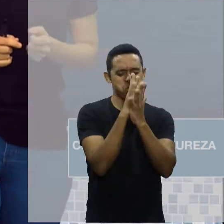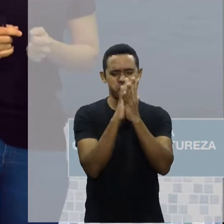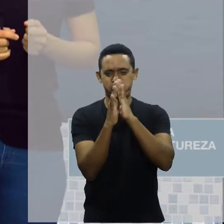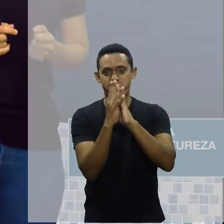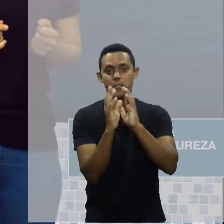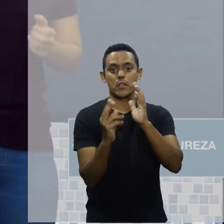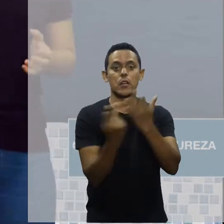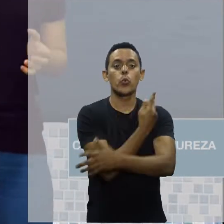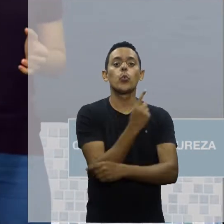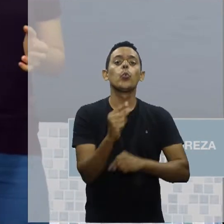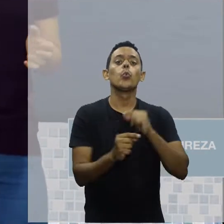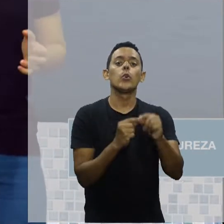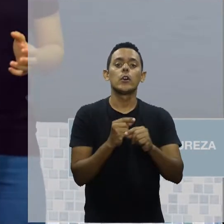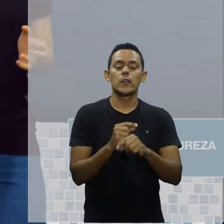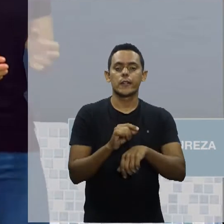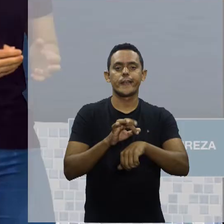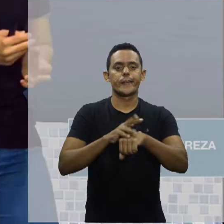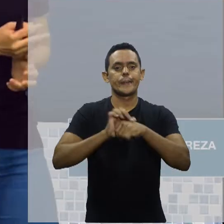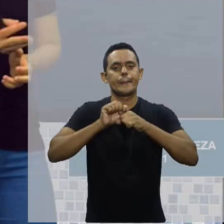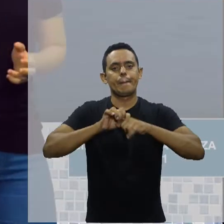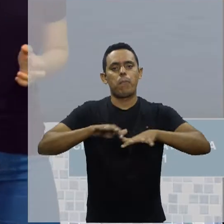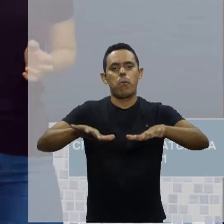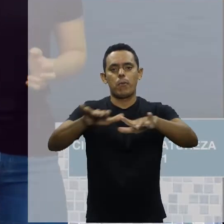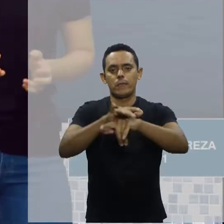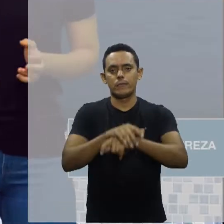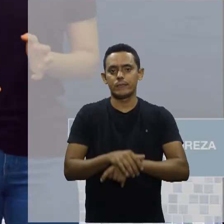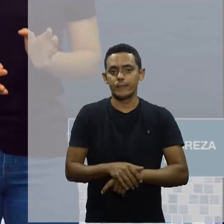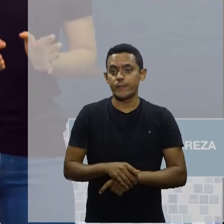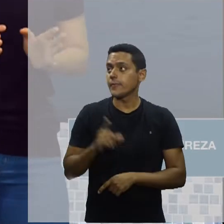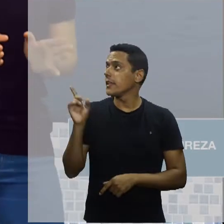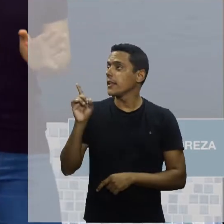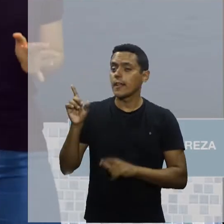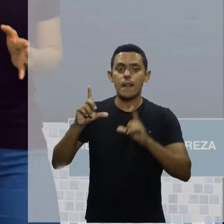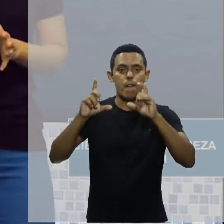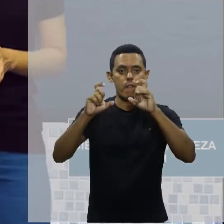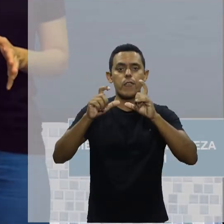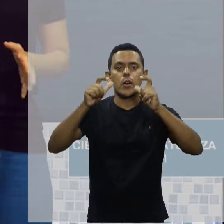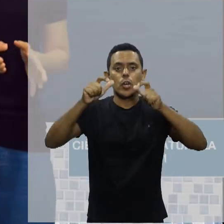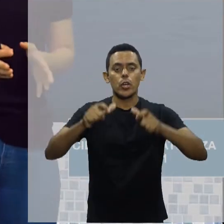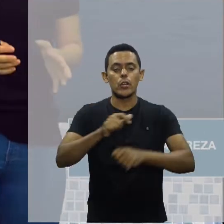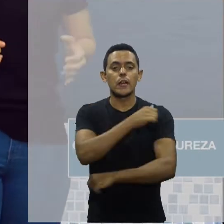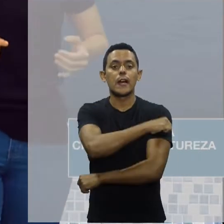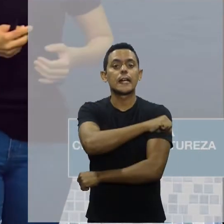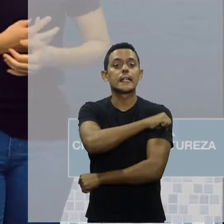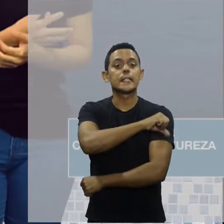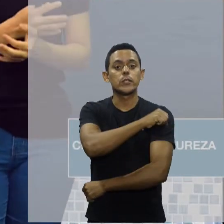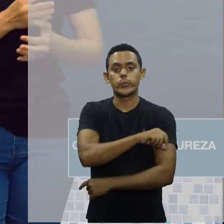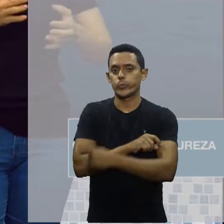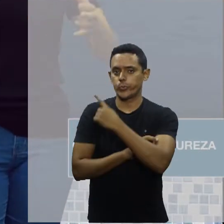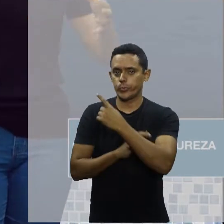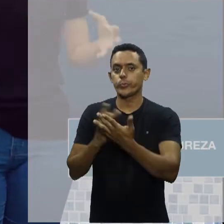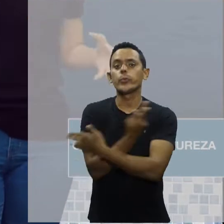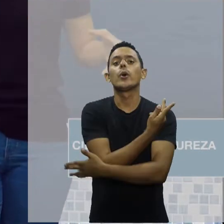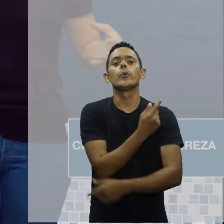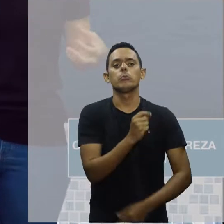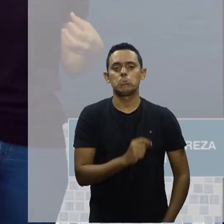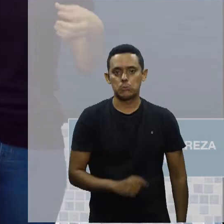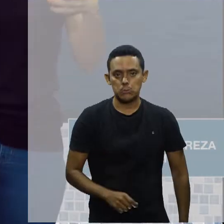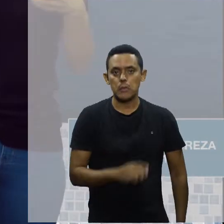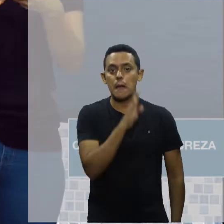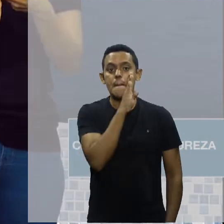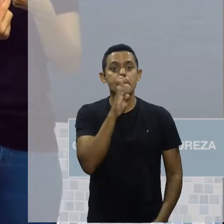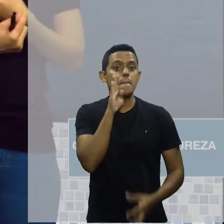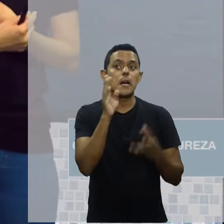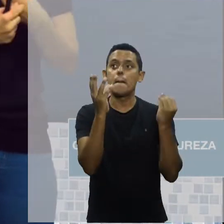assim que houve a liberação, né? Para que as pessoas voltassem a frequentar esse tipo de estabelecimento. E os bares ficaram cheios de